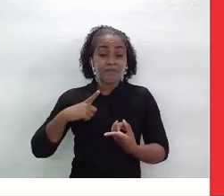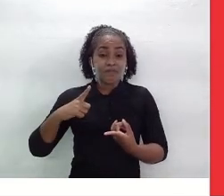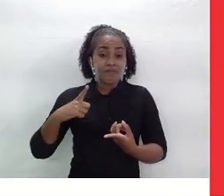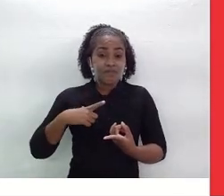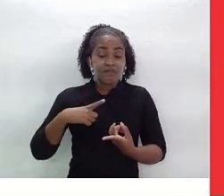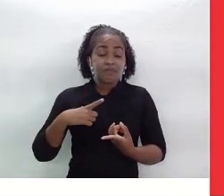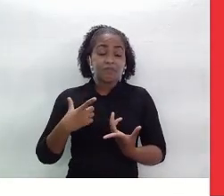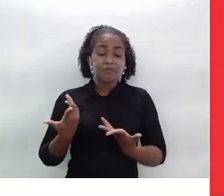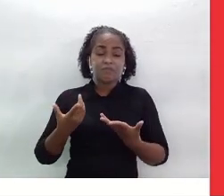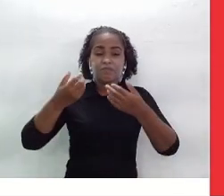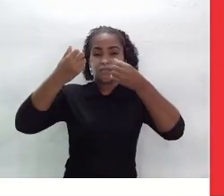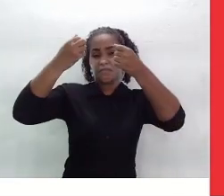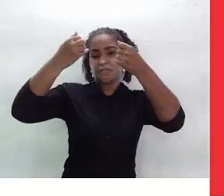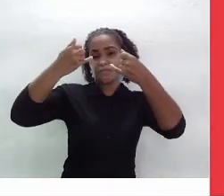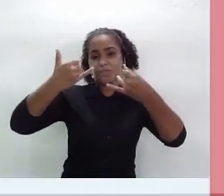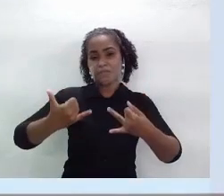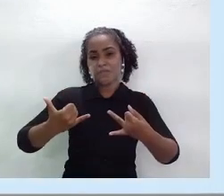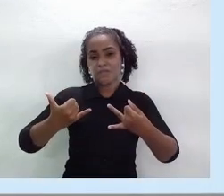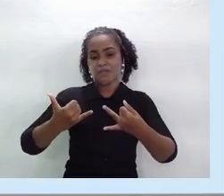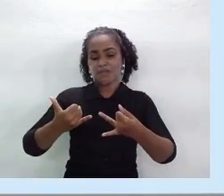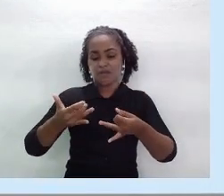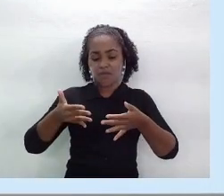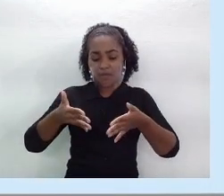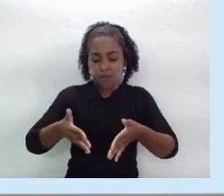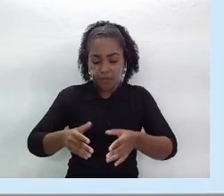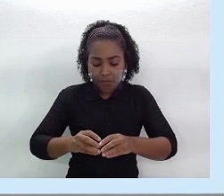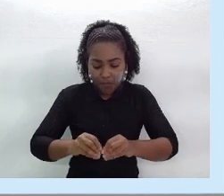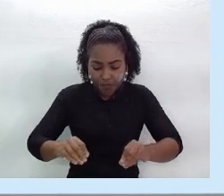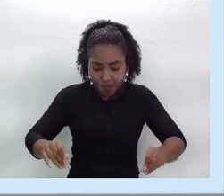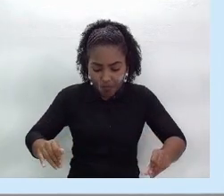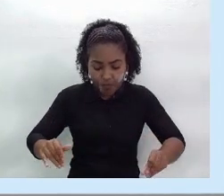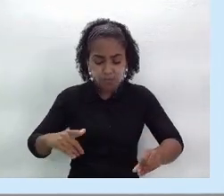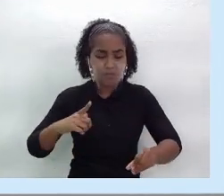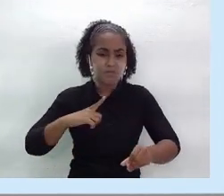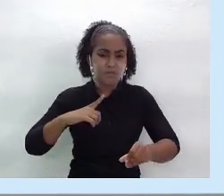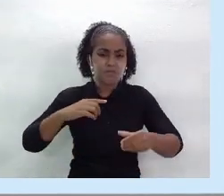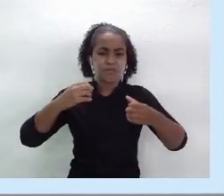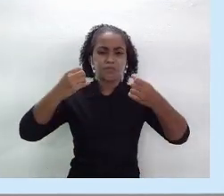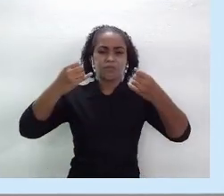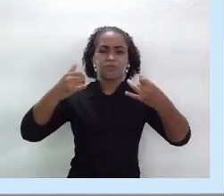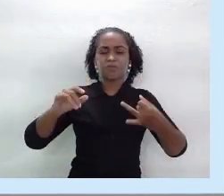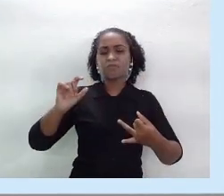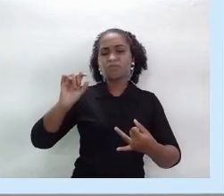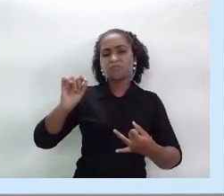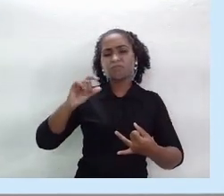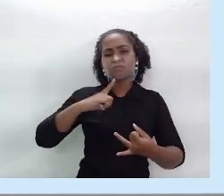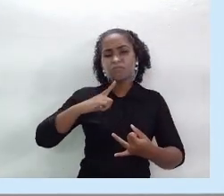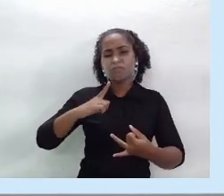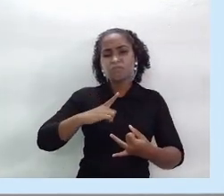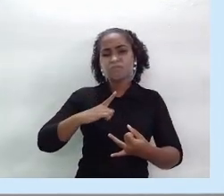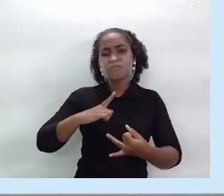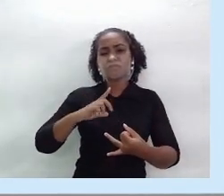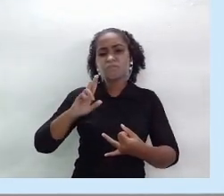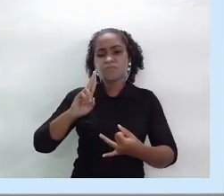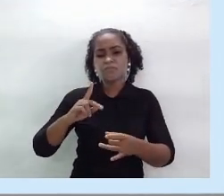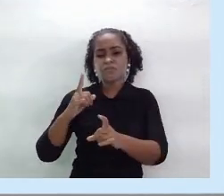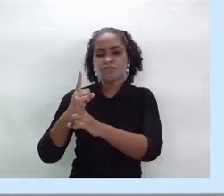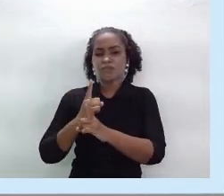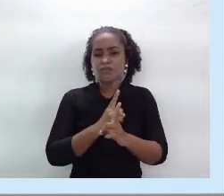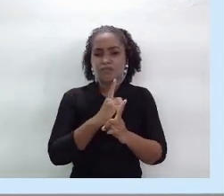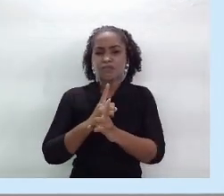de paleontologia, a gente está falando de fósseis. E se fala de fósseis, Esses fósseis eles foram